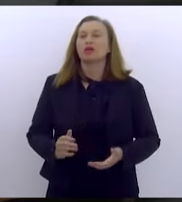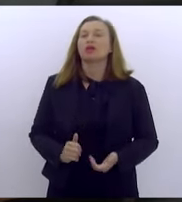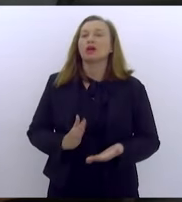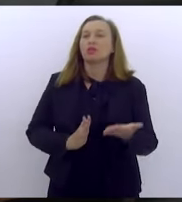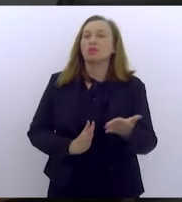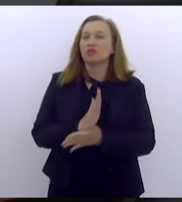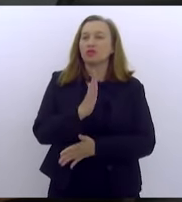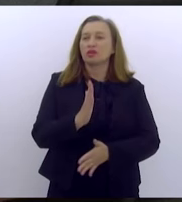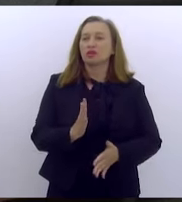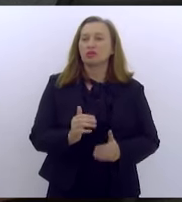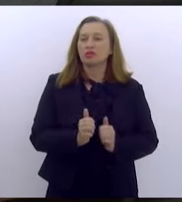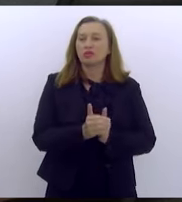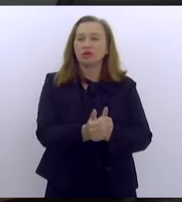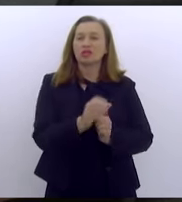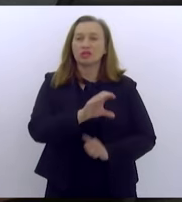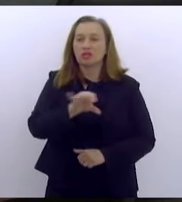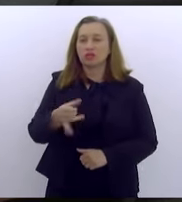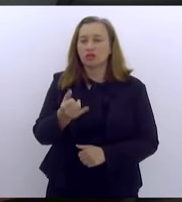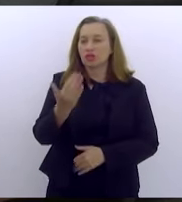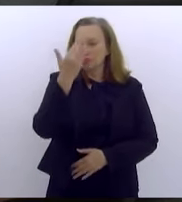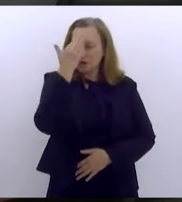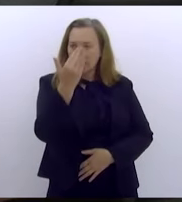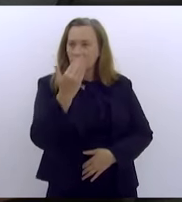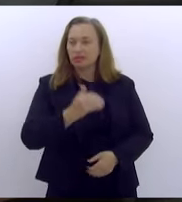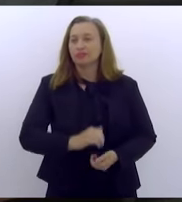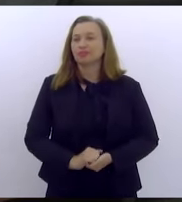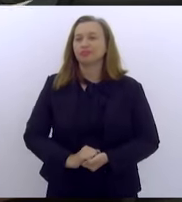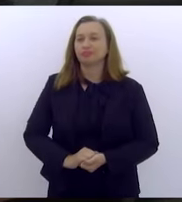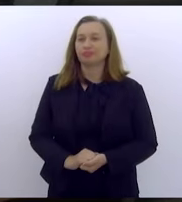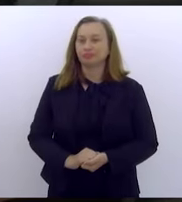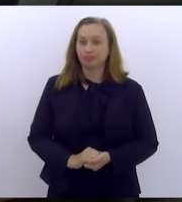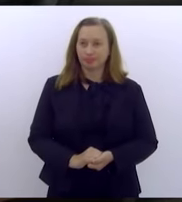Favorável com a CCJ. Muito obrigado aí.